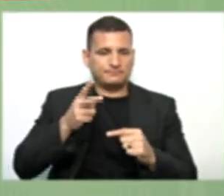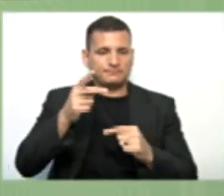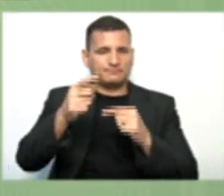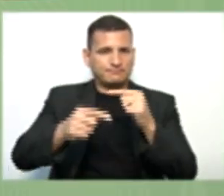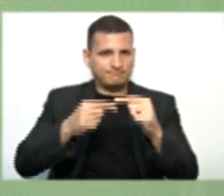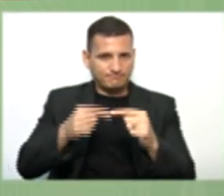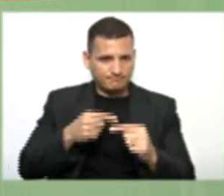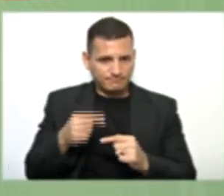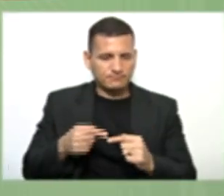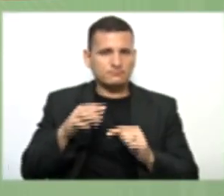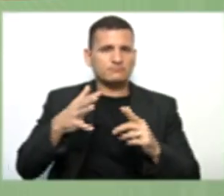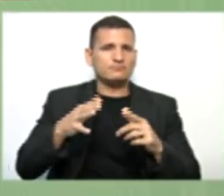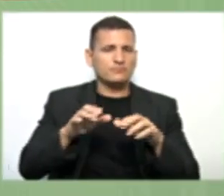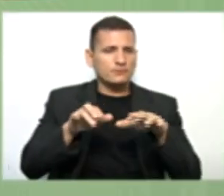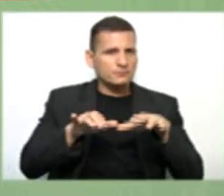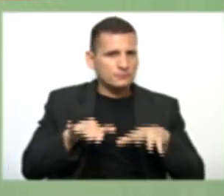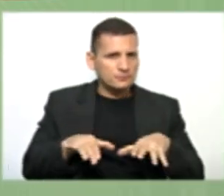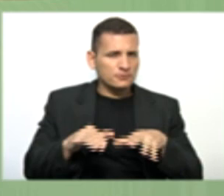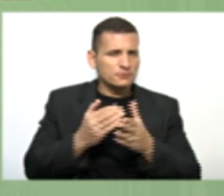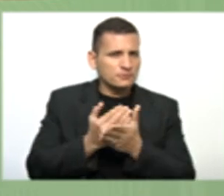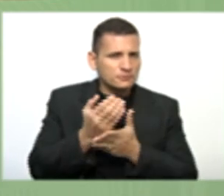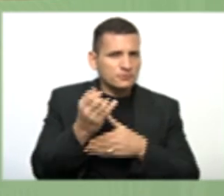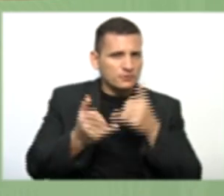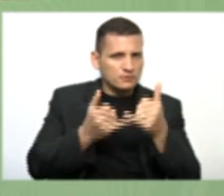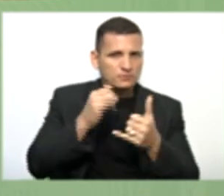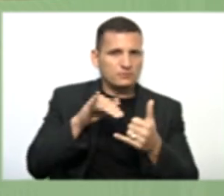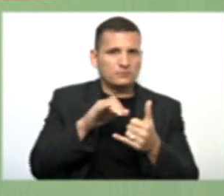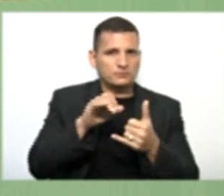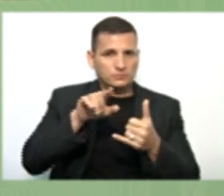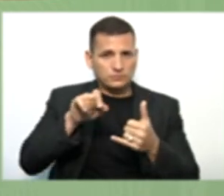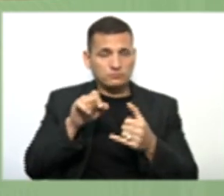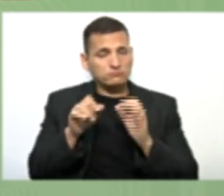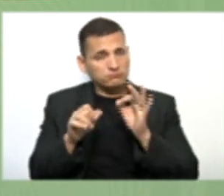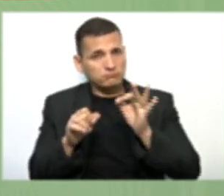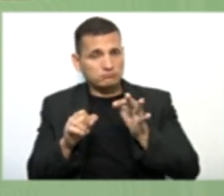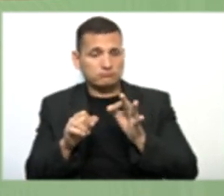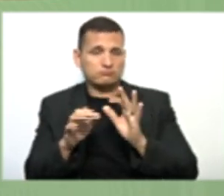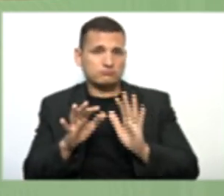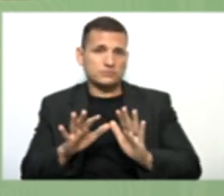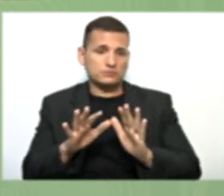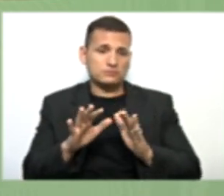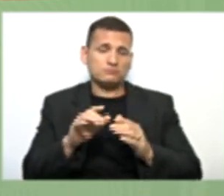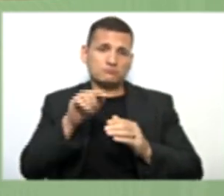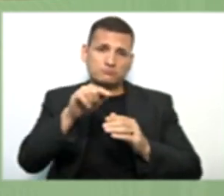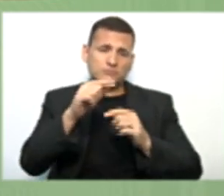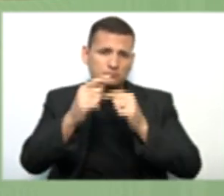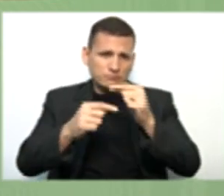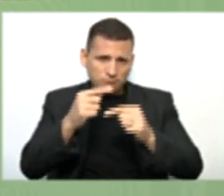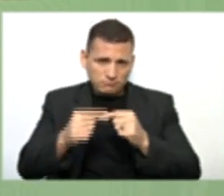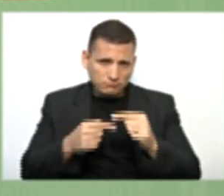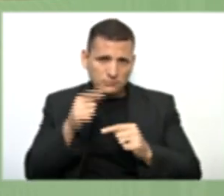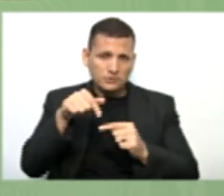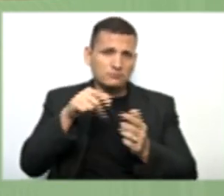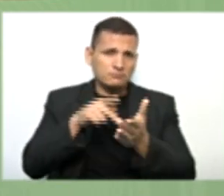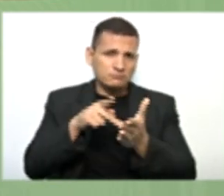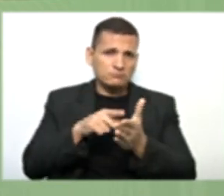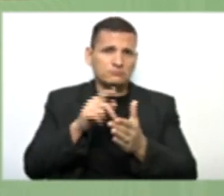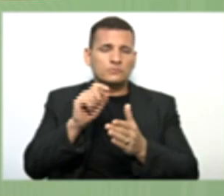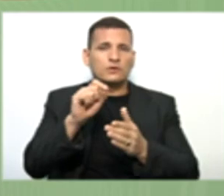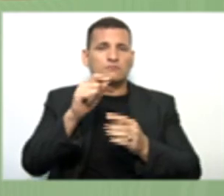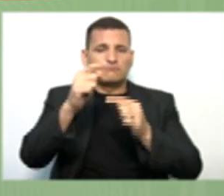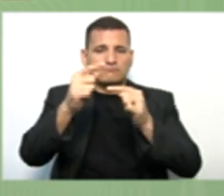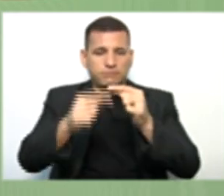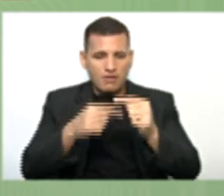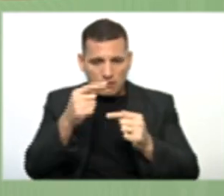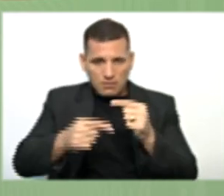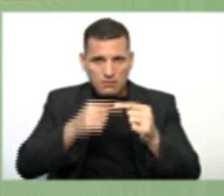Mas, professor, eu não tenho que digitar um pouco para iniciar o jogo? Exatamente. Esse aqui, ele é de fato justamente para que ele possa cair no laço.